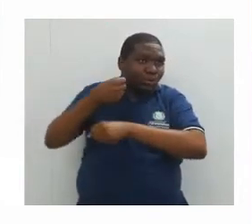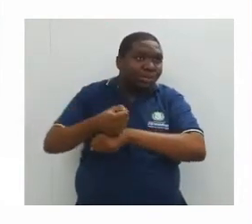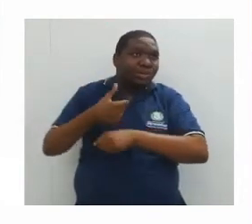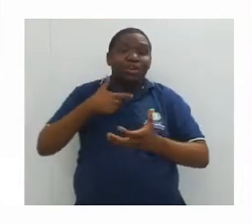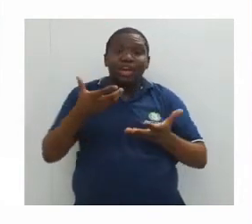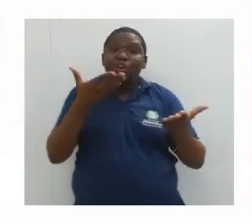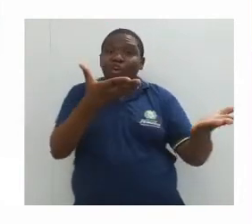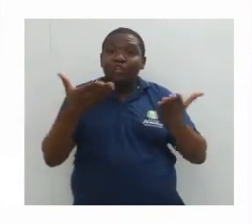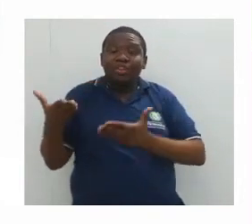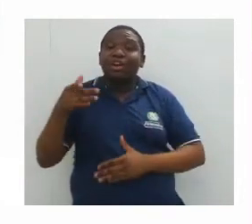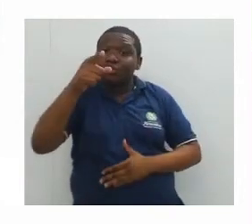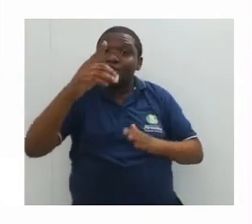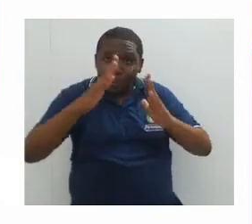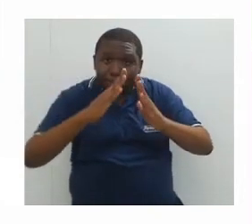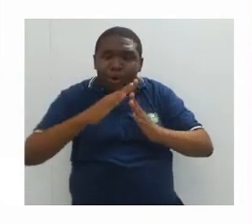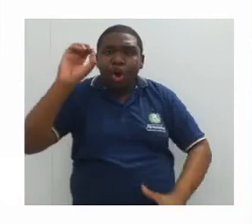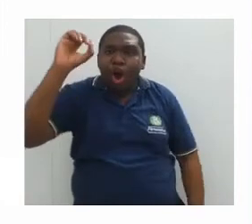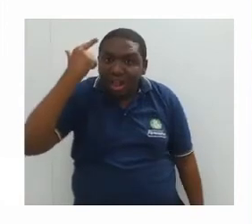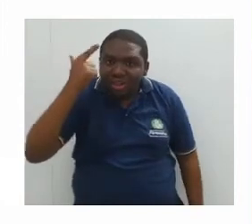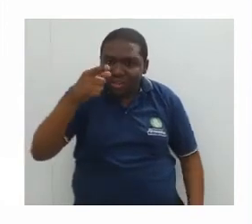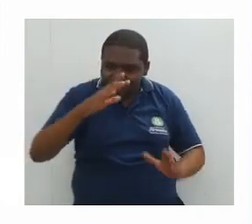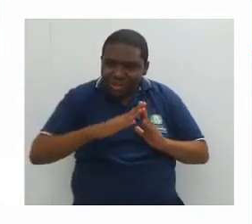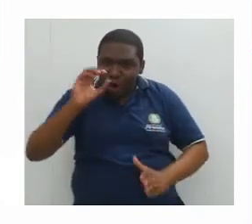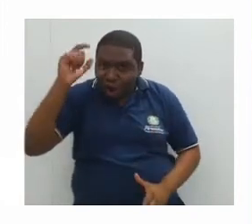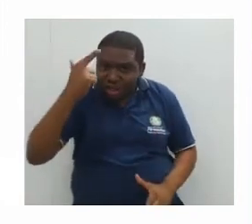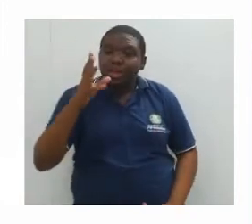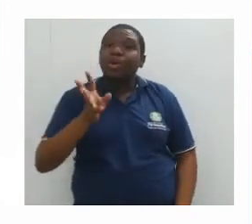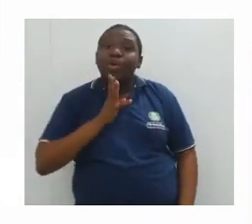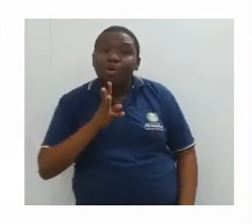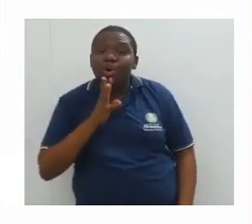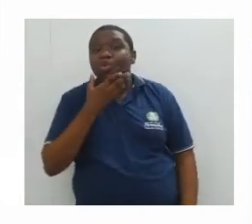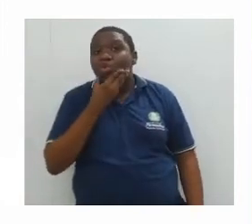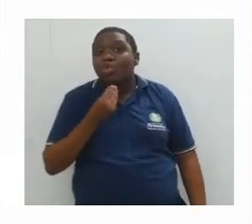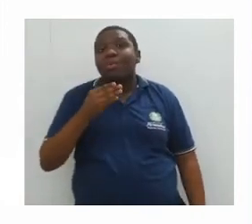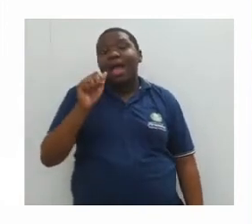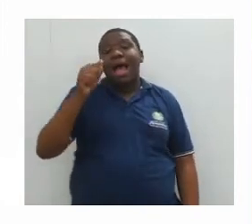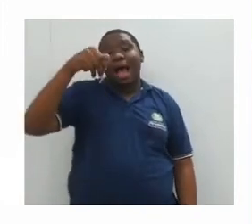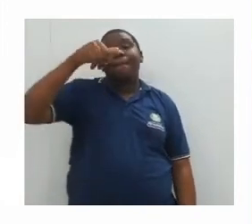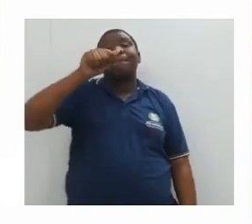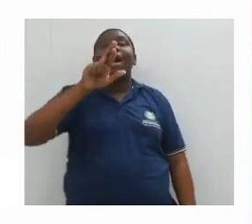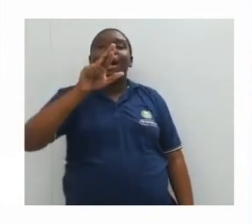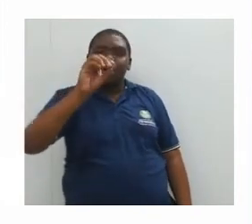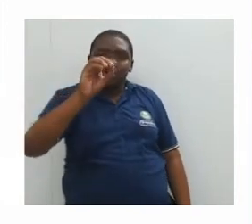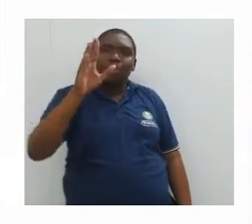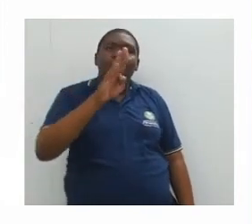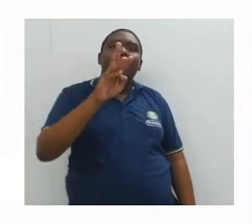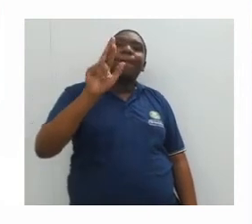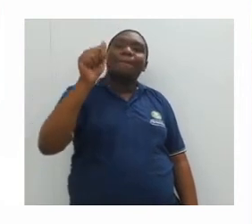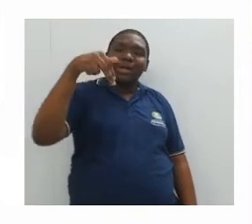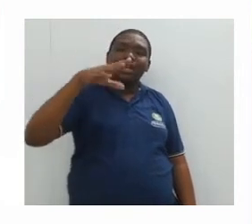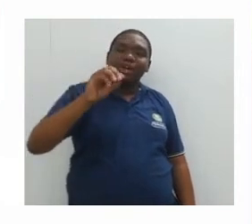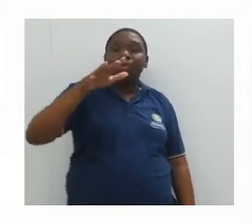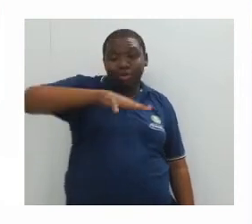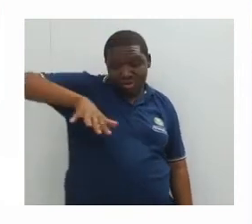convidar você que mora em Olinda, todo mundo conhece, né? O coco do Amaro Branco, ali na região